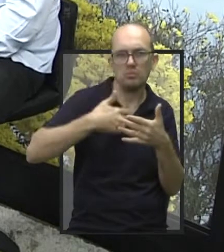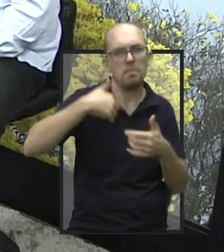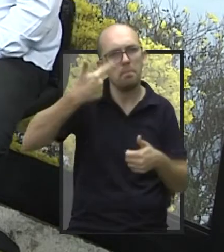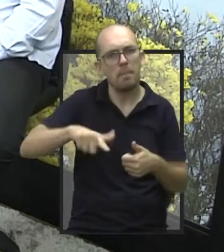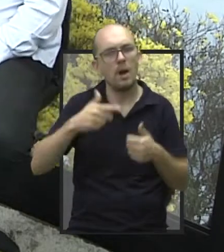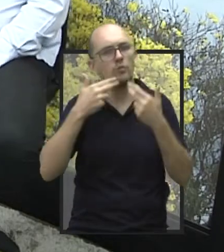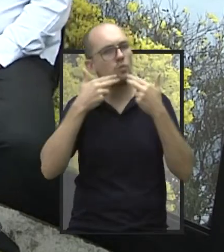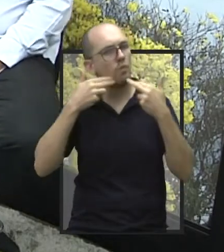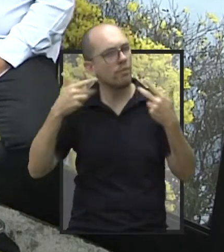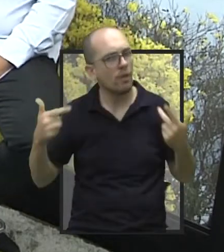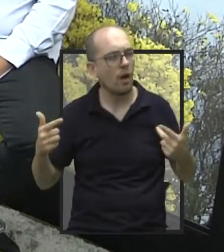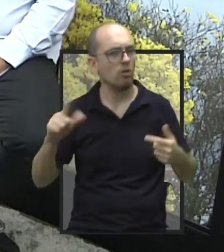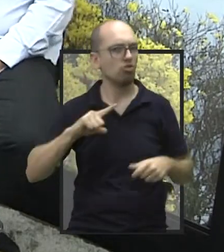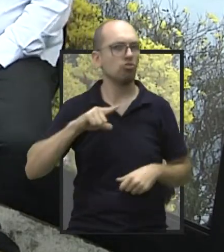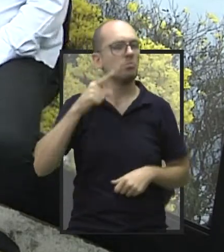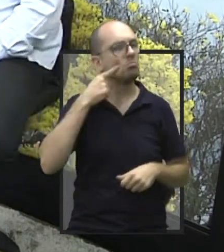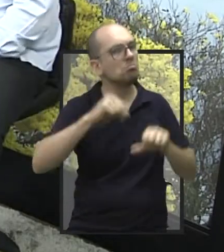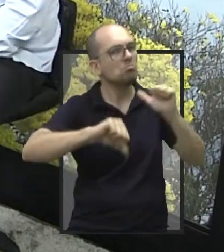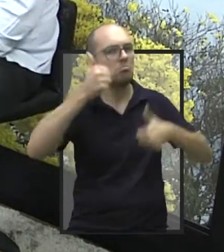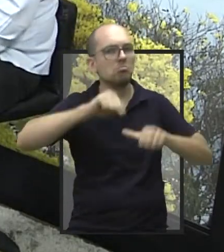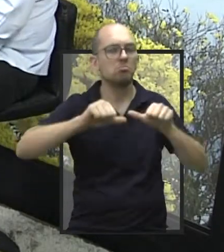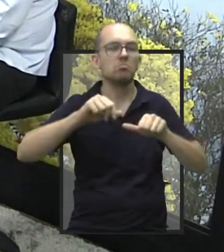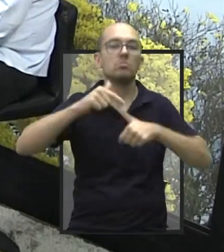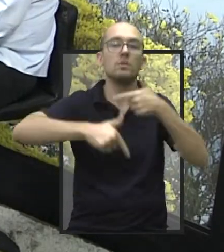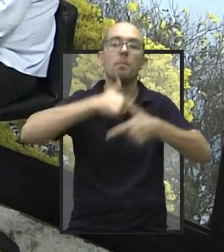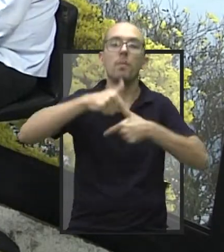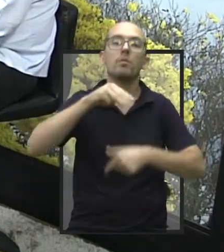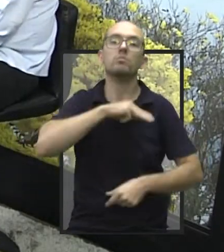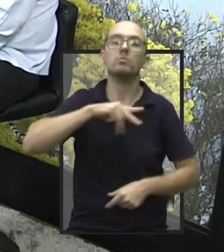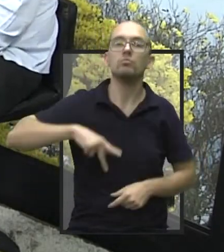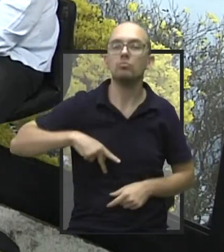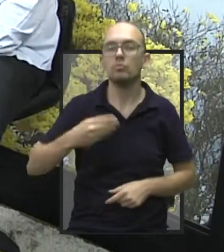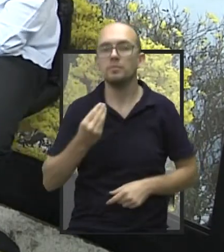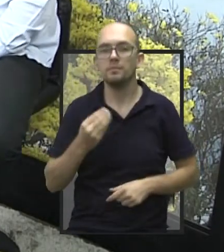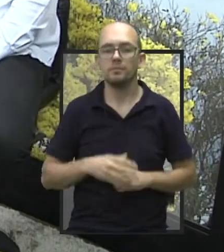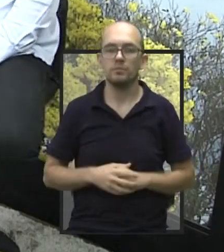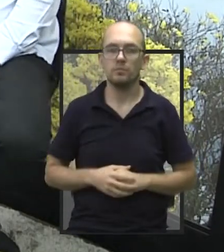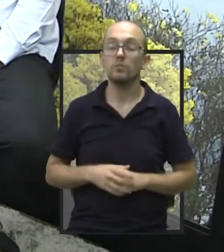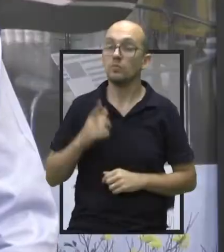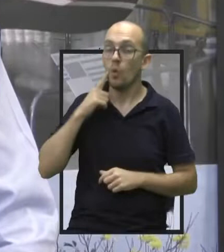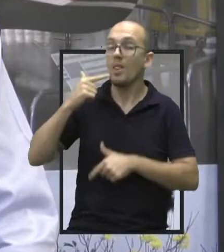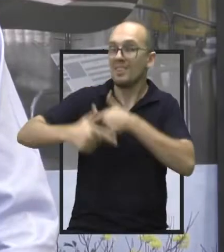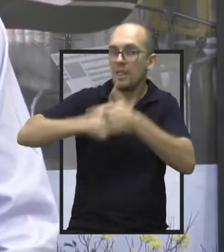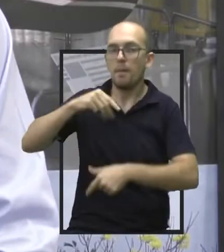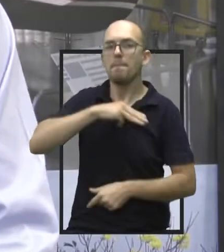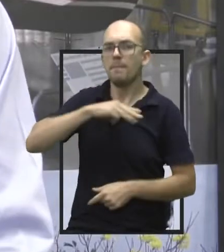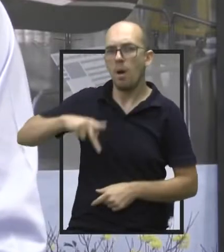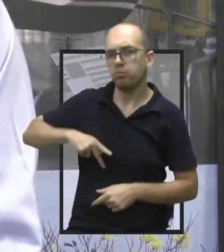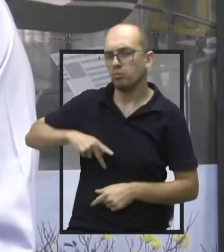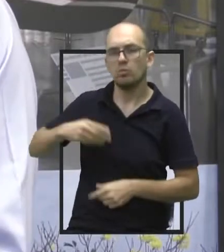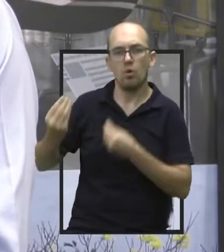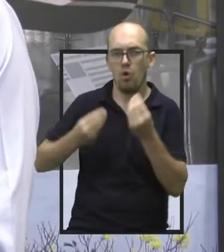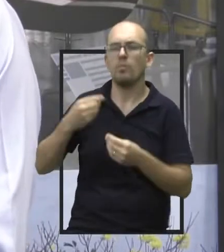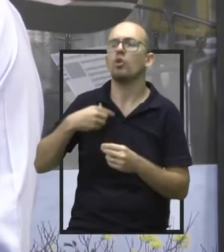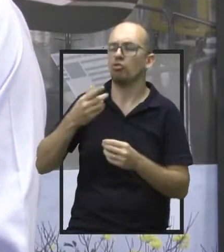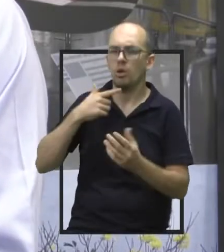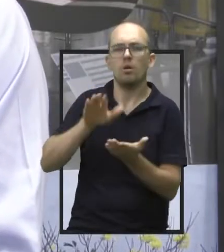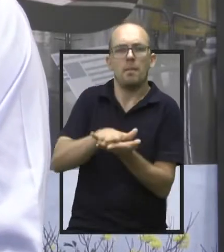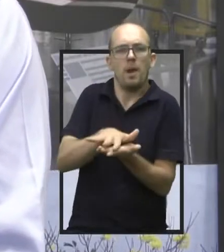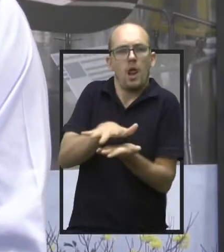alguma novidade? Qual a avaliação que o senhor faz do trabalho do Ministério Público? O trabalho do Ministério Público é assim. Eu levei várias